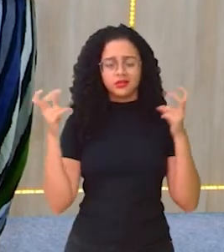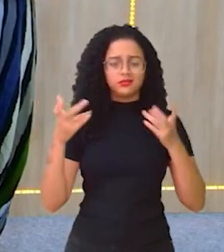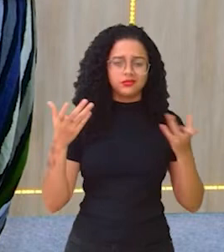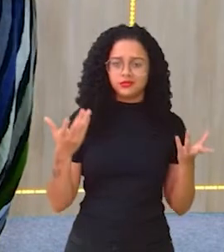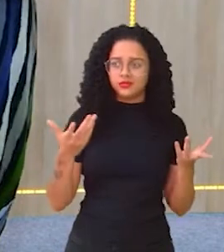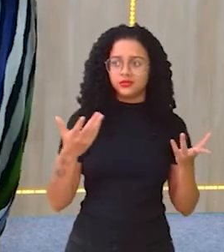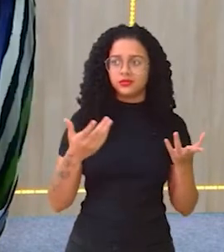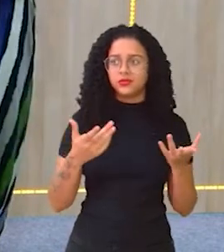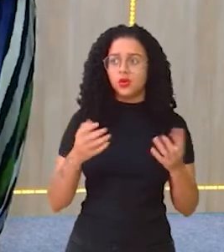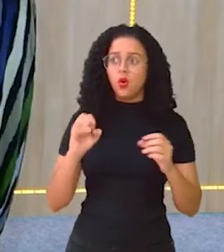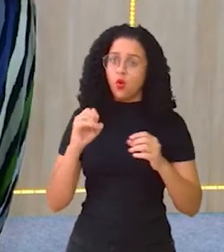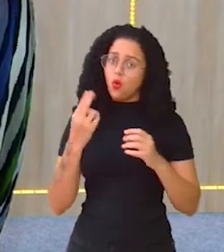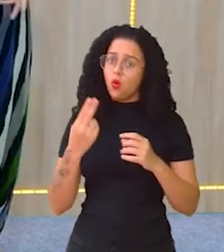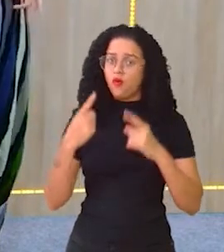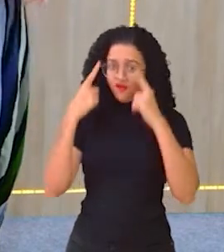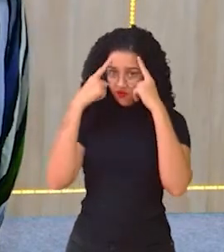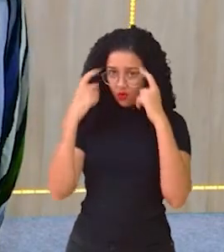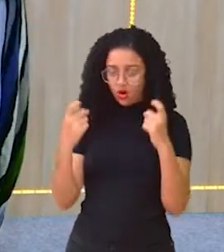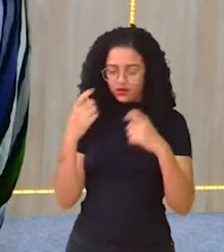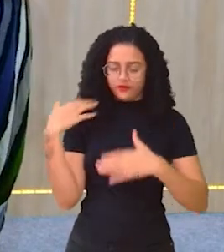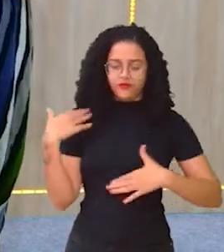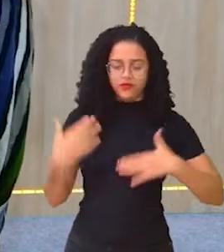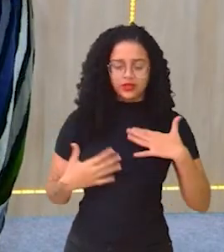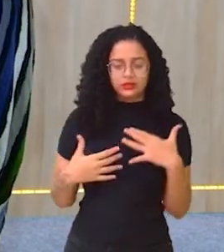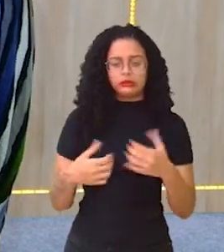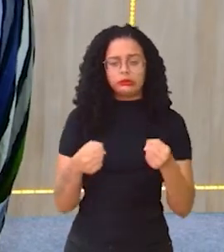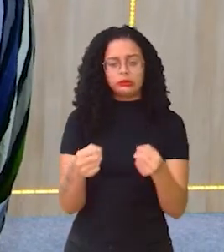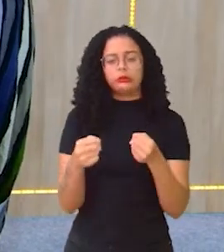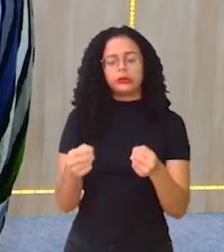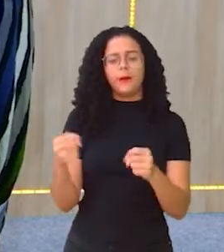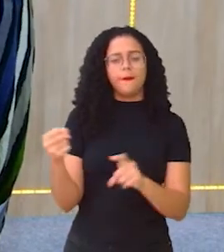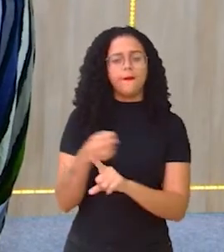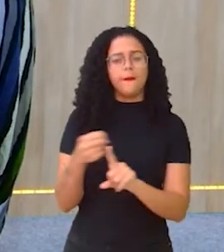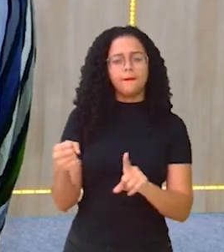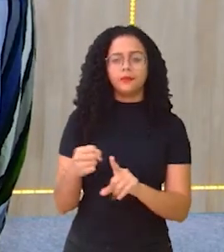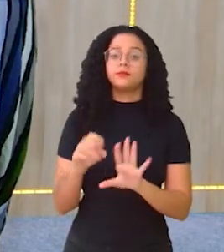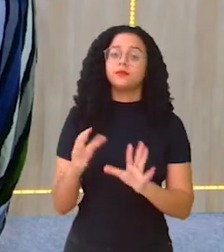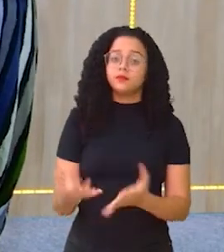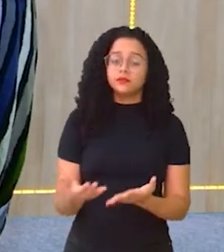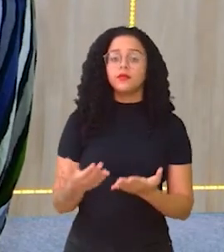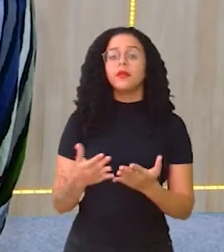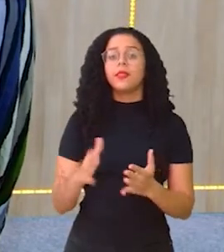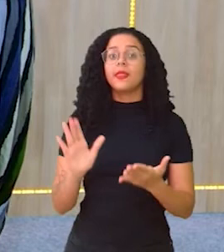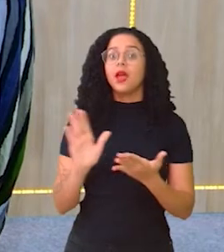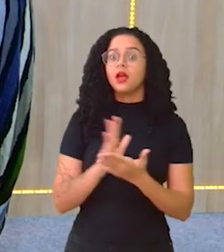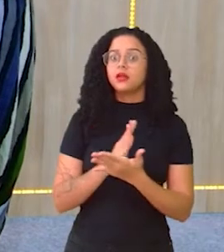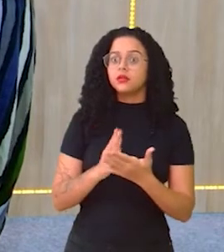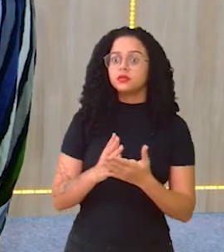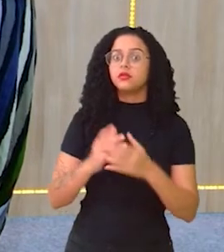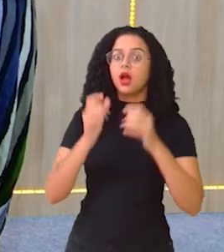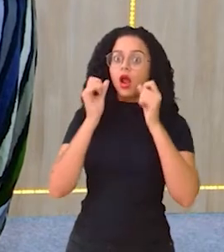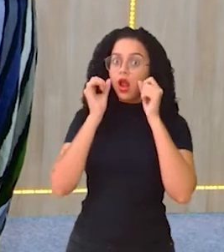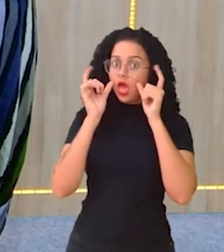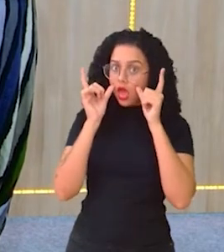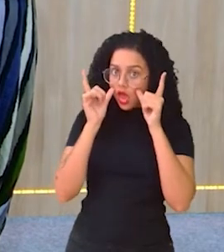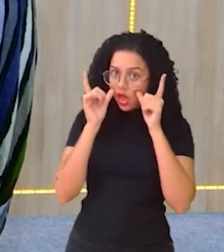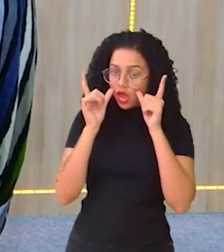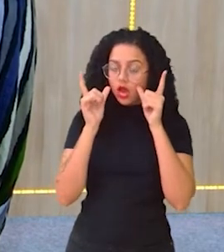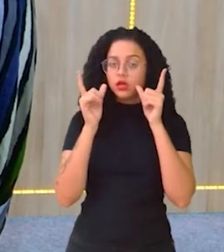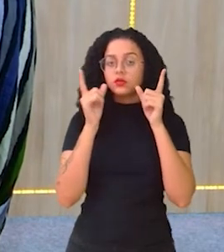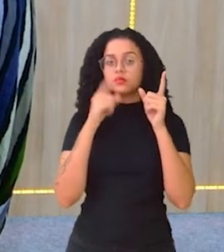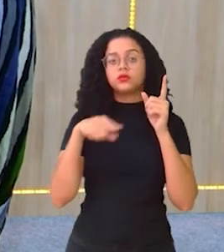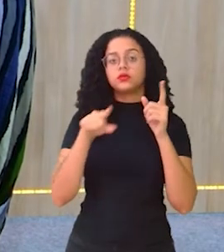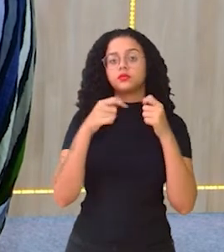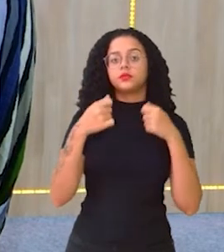Então, Uma violência física, né? Exatamente. São, às vezes, sinais que vão sendo dados, assim.